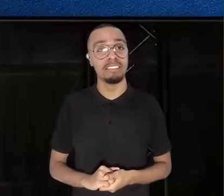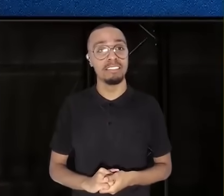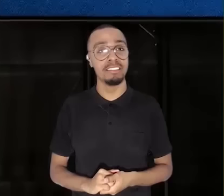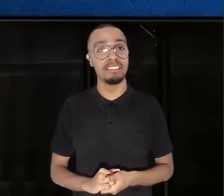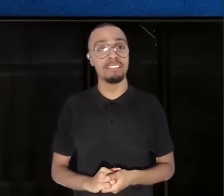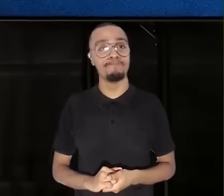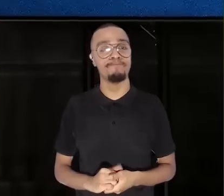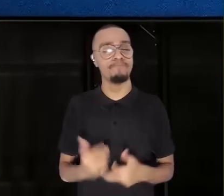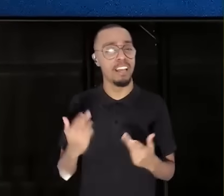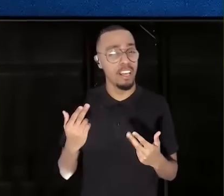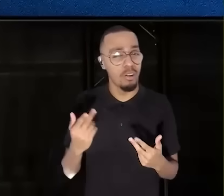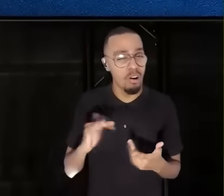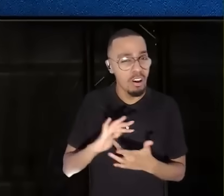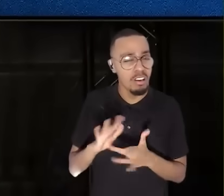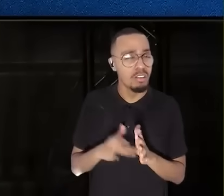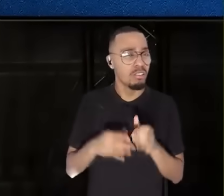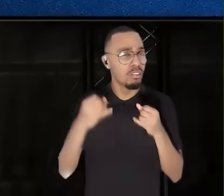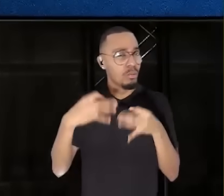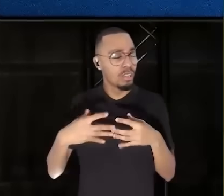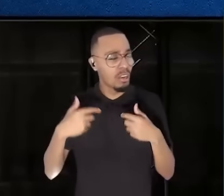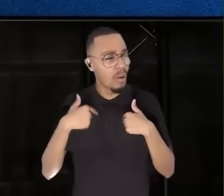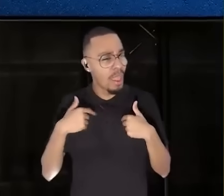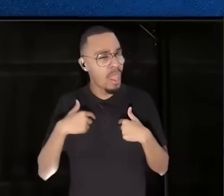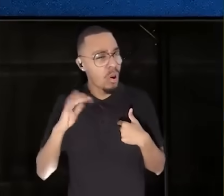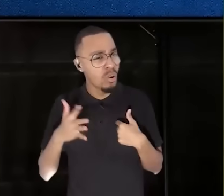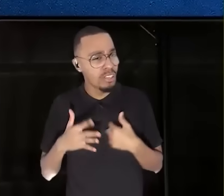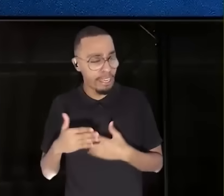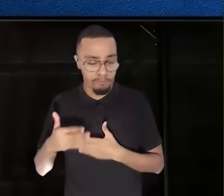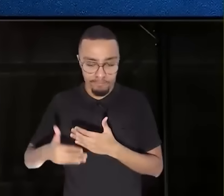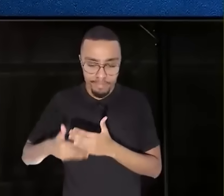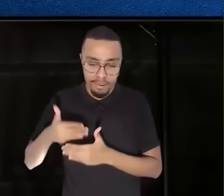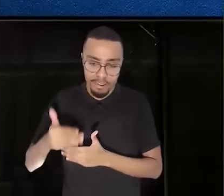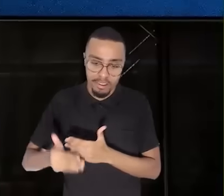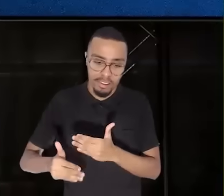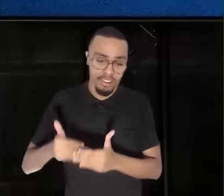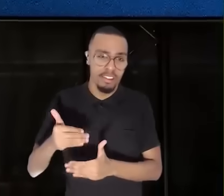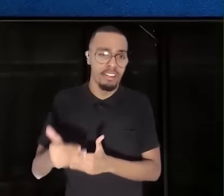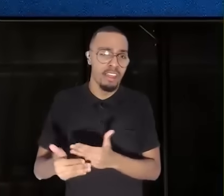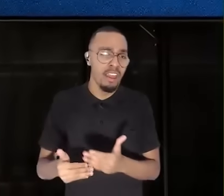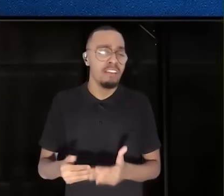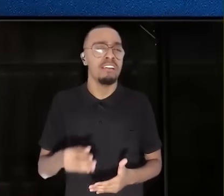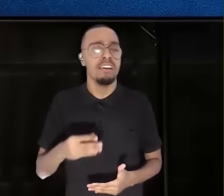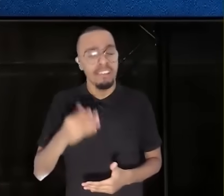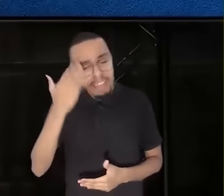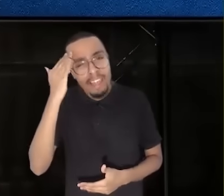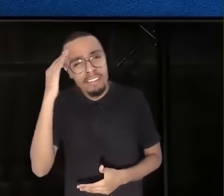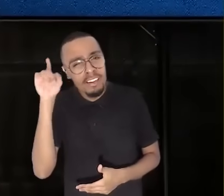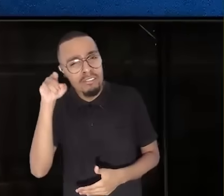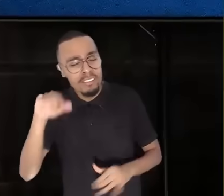Eu já construí uma história. Eu já entendi as